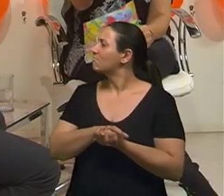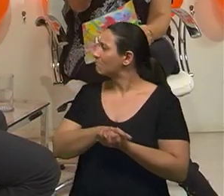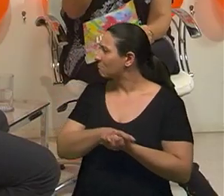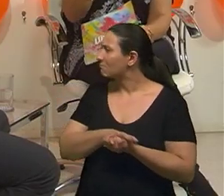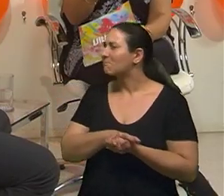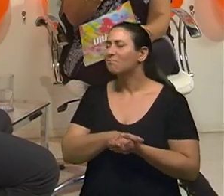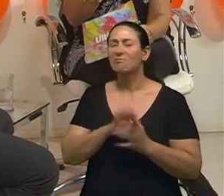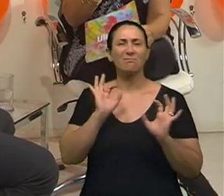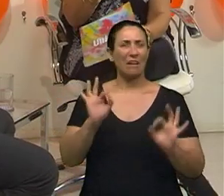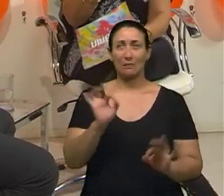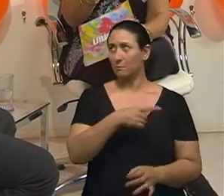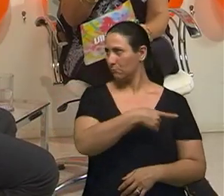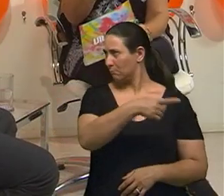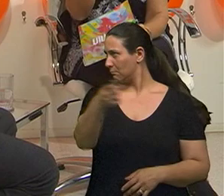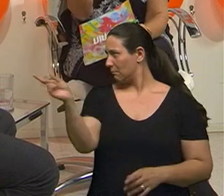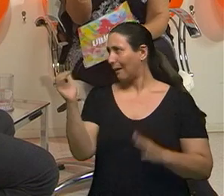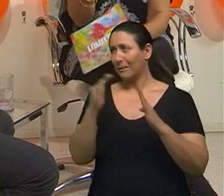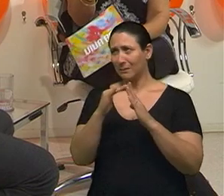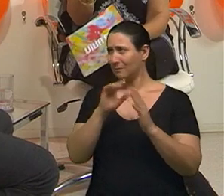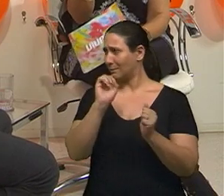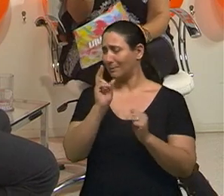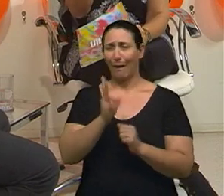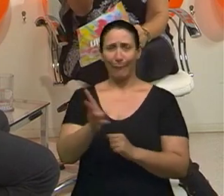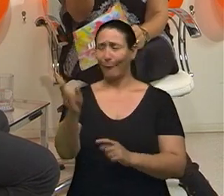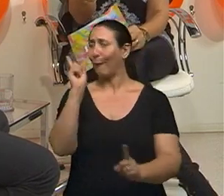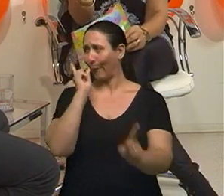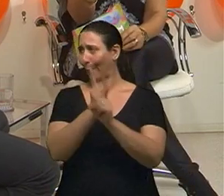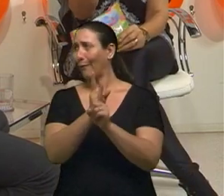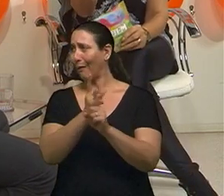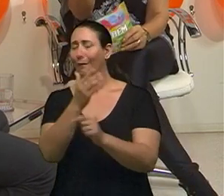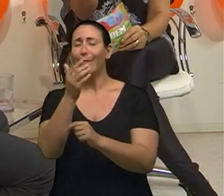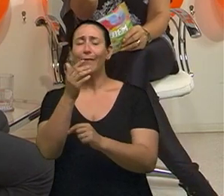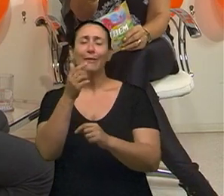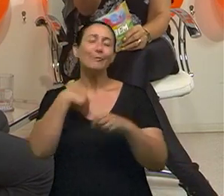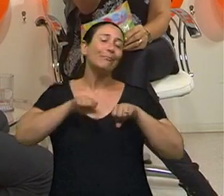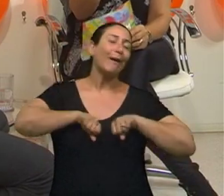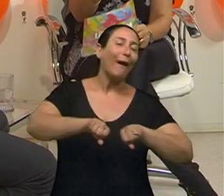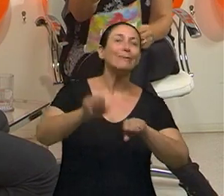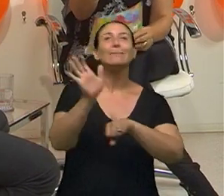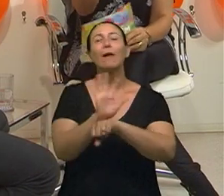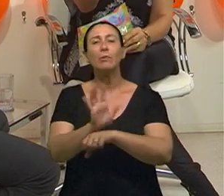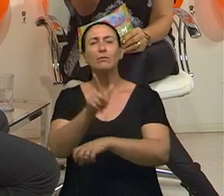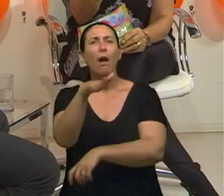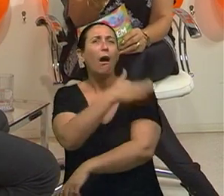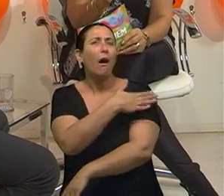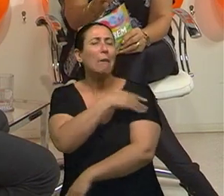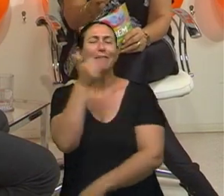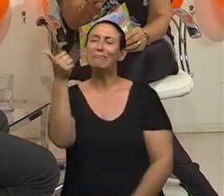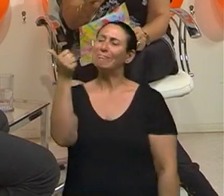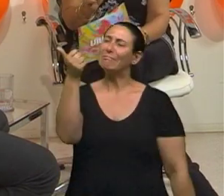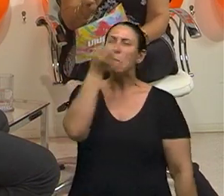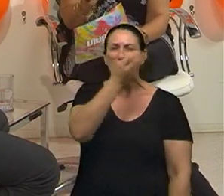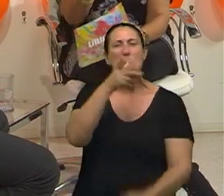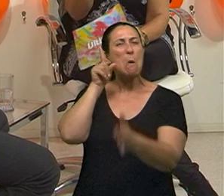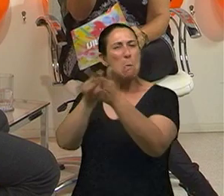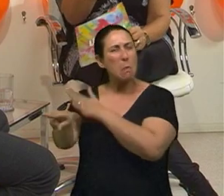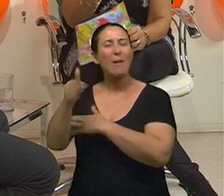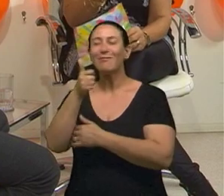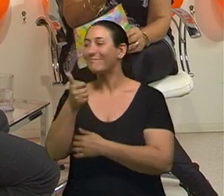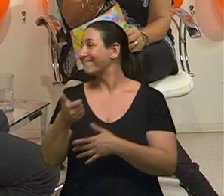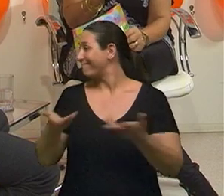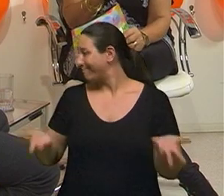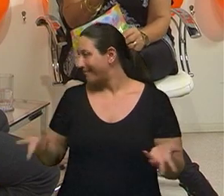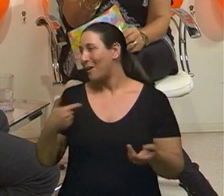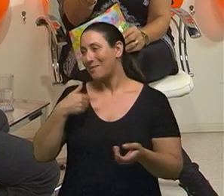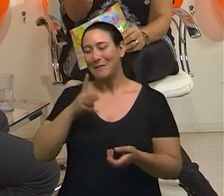eu tenho certeza que o pessoal em casa eles quando me encontram aí pelas ruas pelo pelo supermercado no cinema dizem assim perguntaste que eu queria perguntar e eu